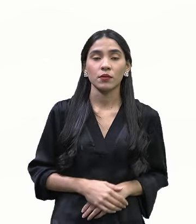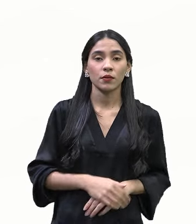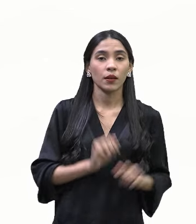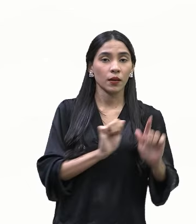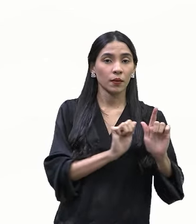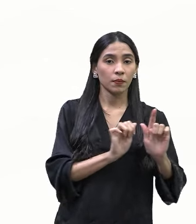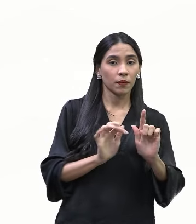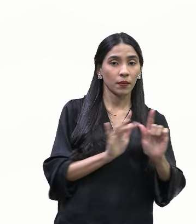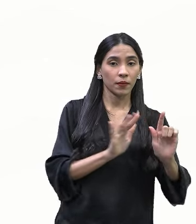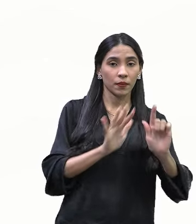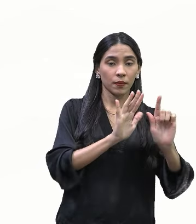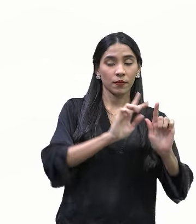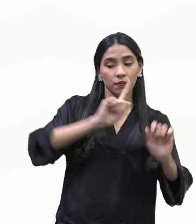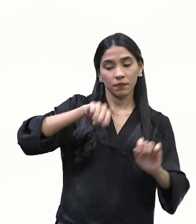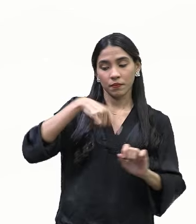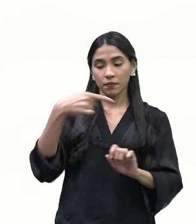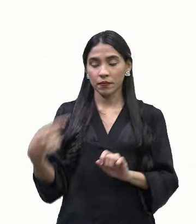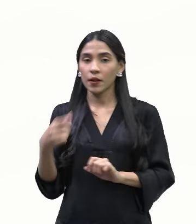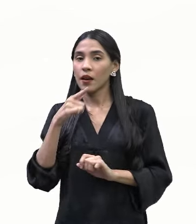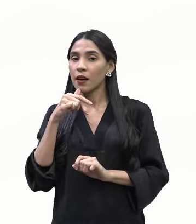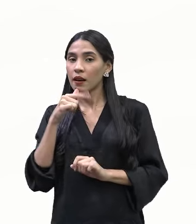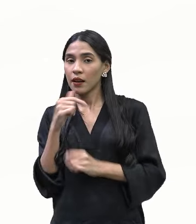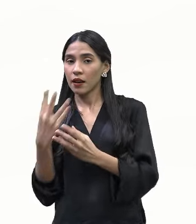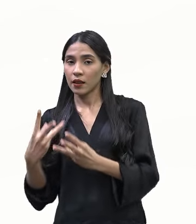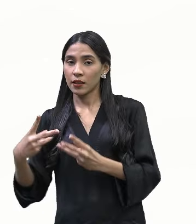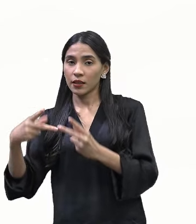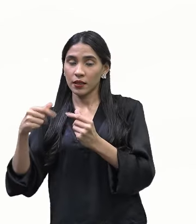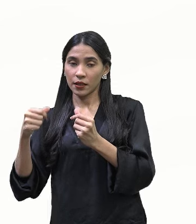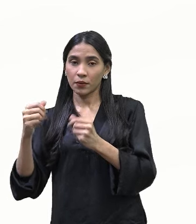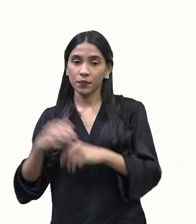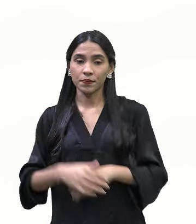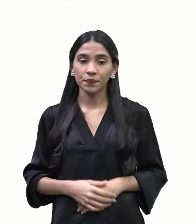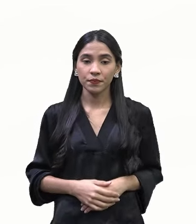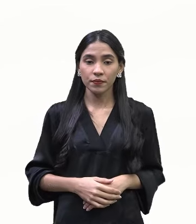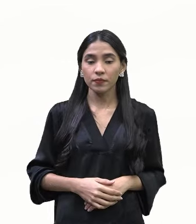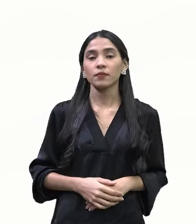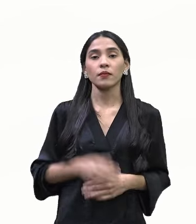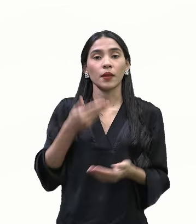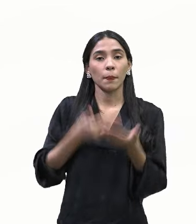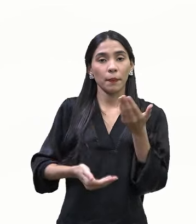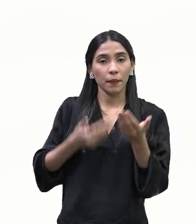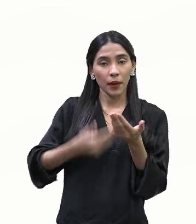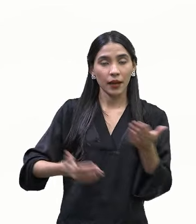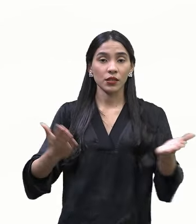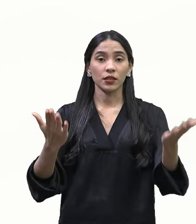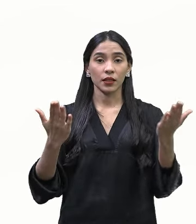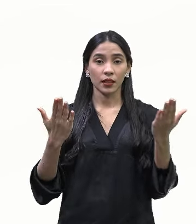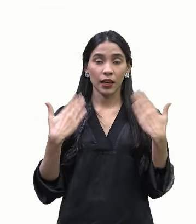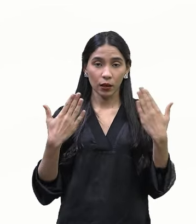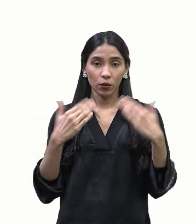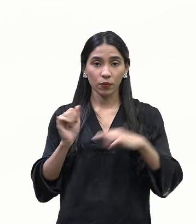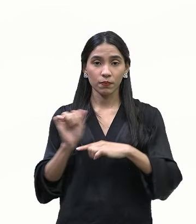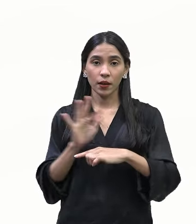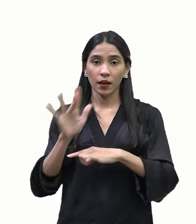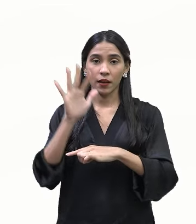gás para o líquido, tá? Então aqui ele está perdendo calor, tá?